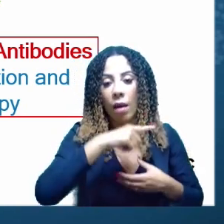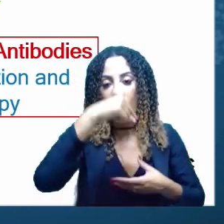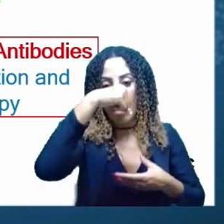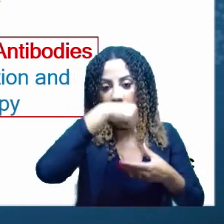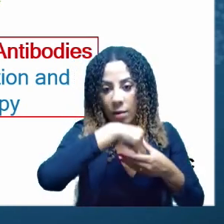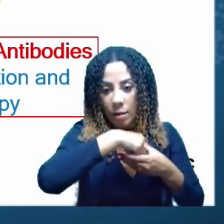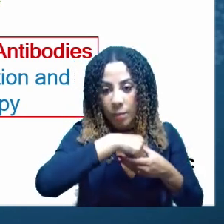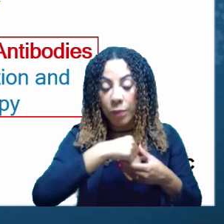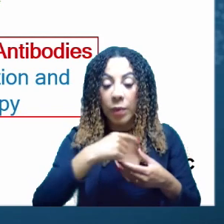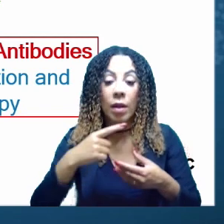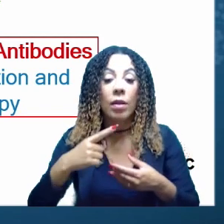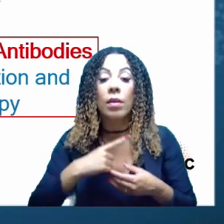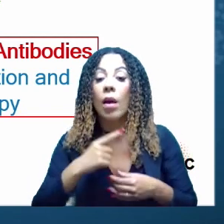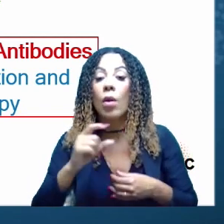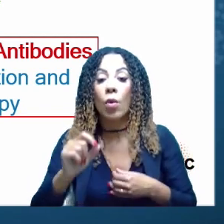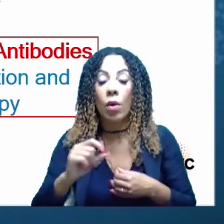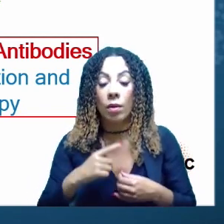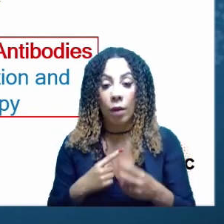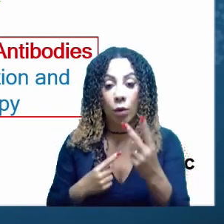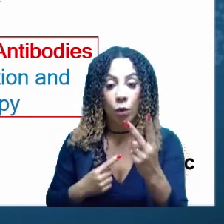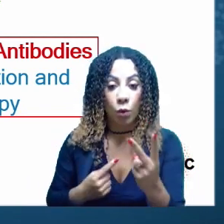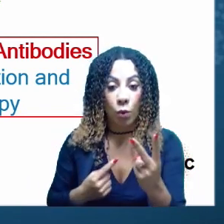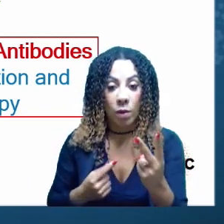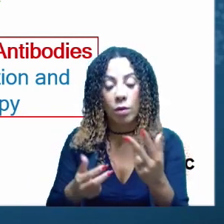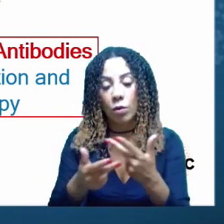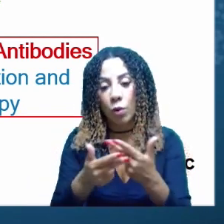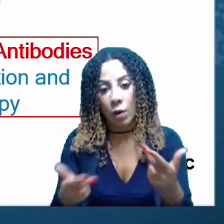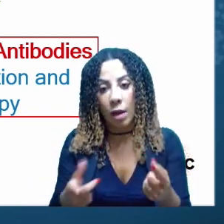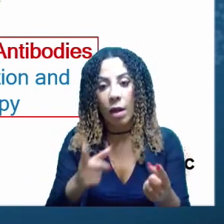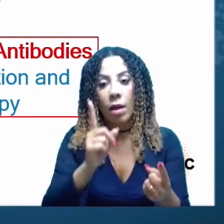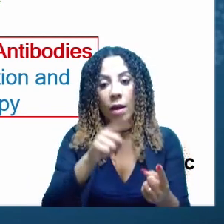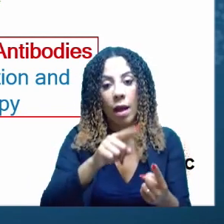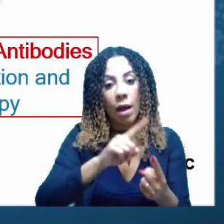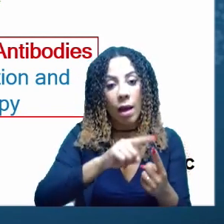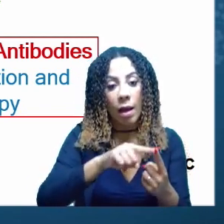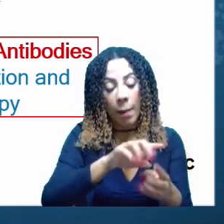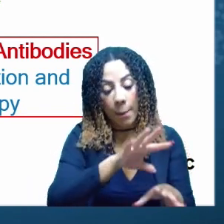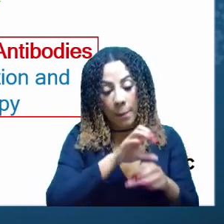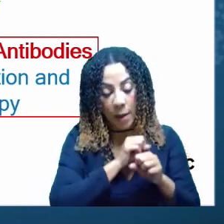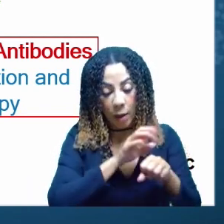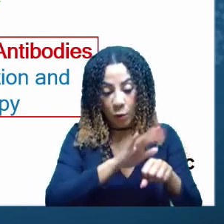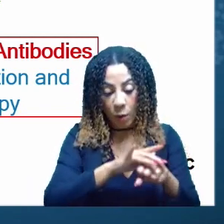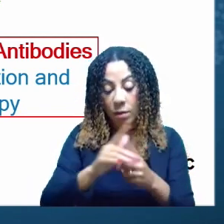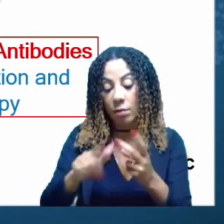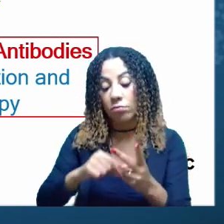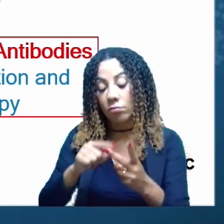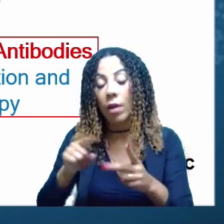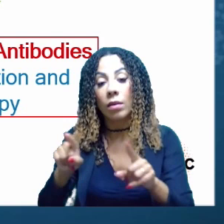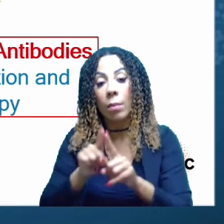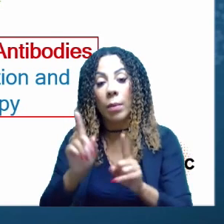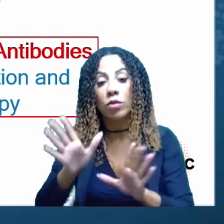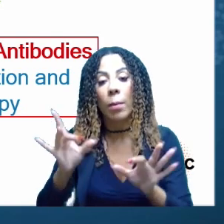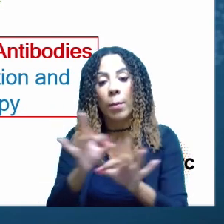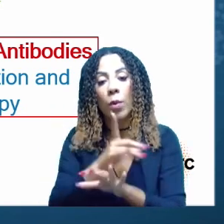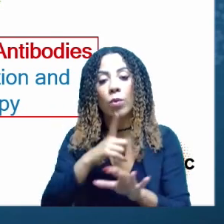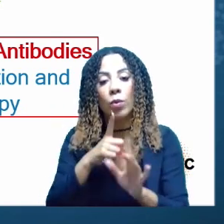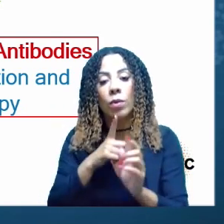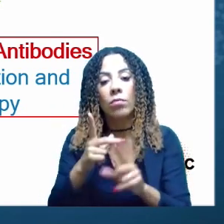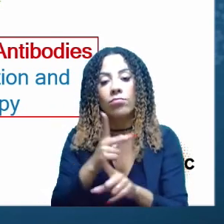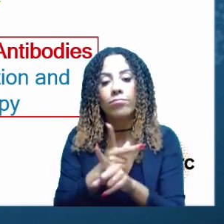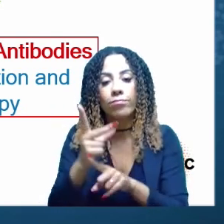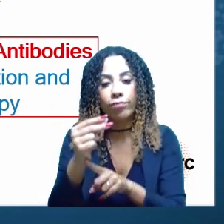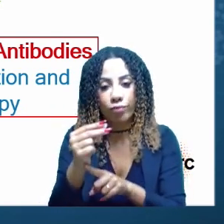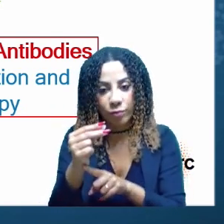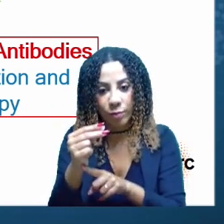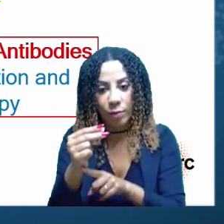tem duas coisas, uma coisa para profilaxia e outra para terapia. Ao mesmo tempo, você sabe exatamente o